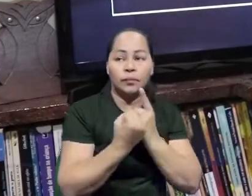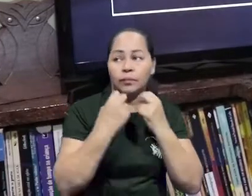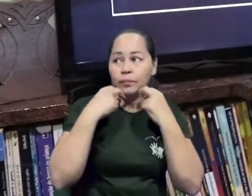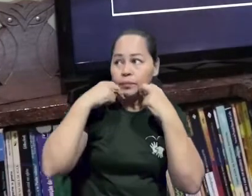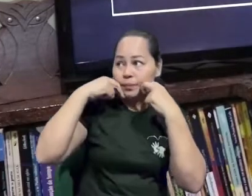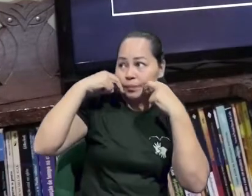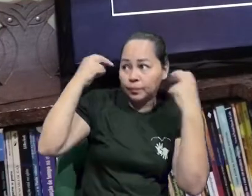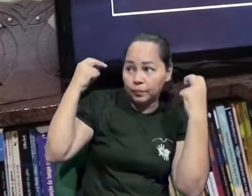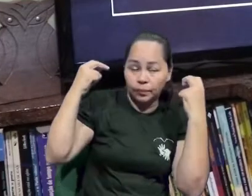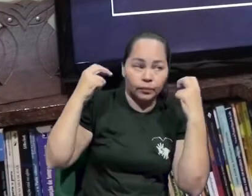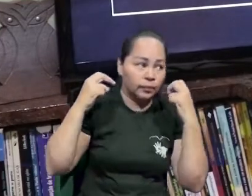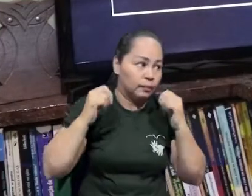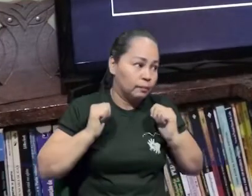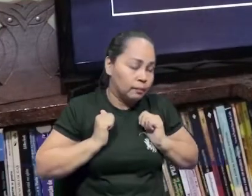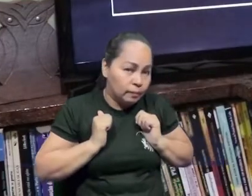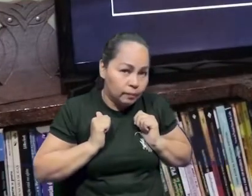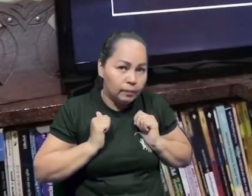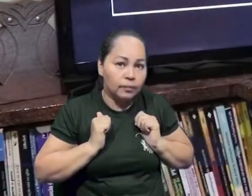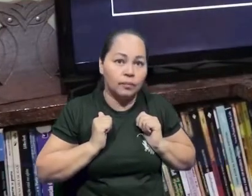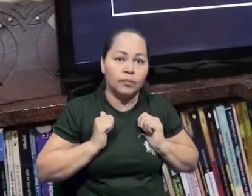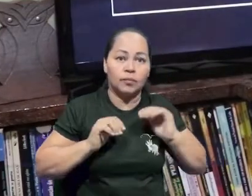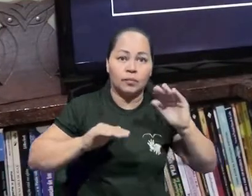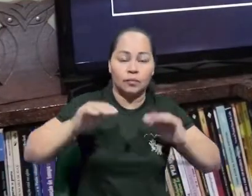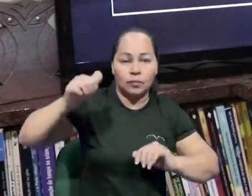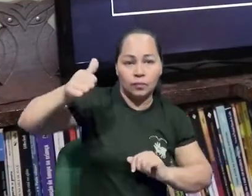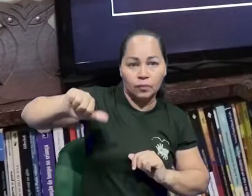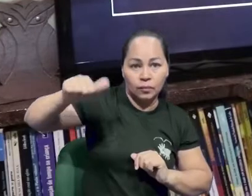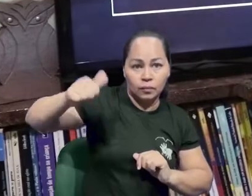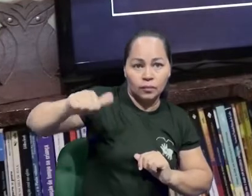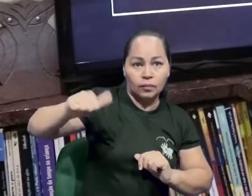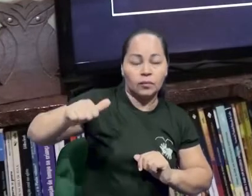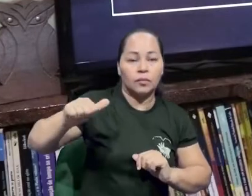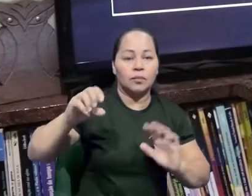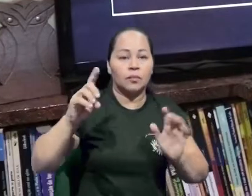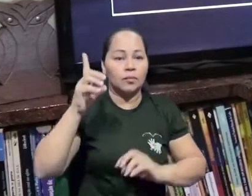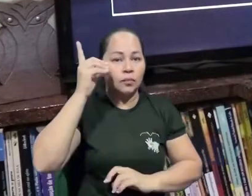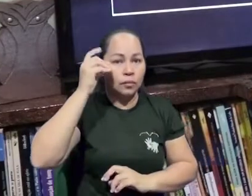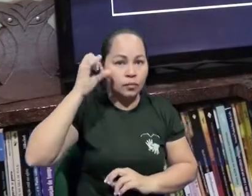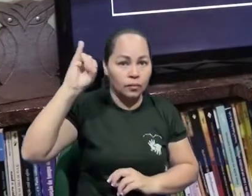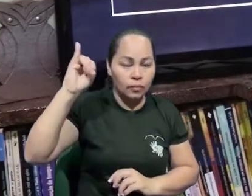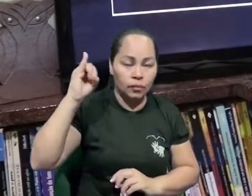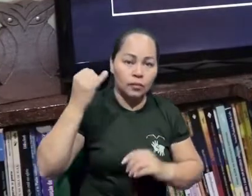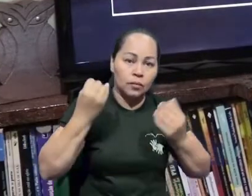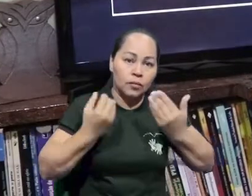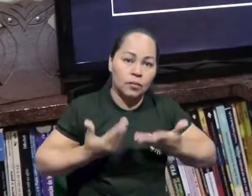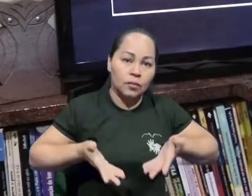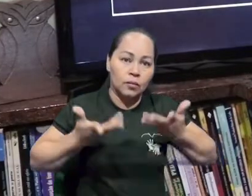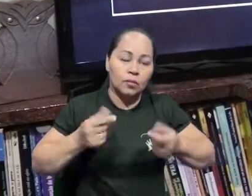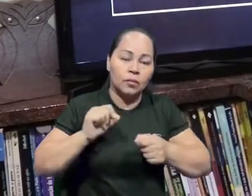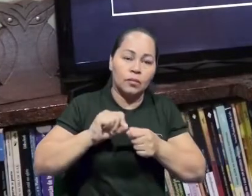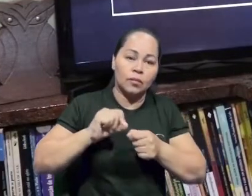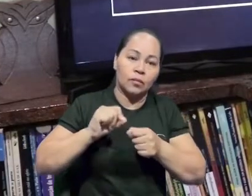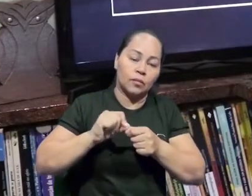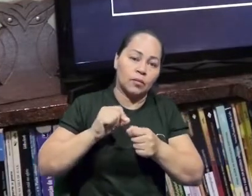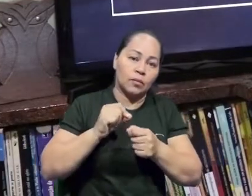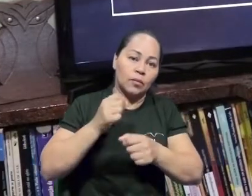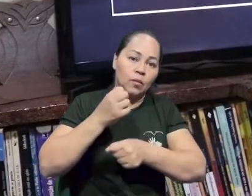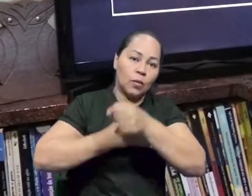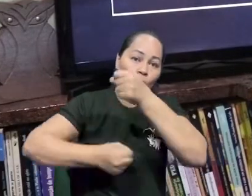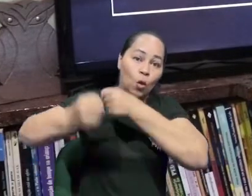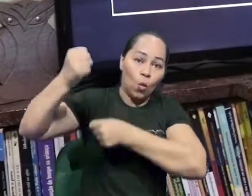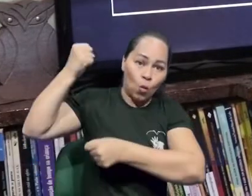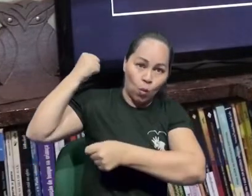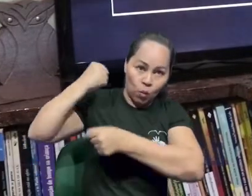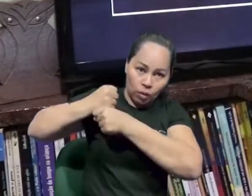por ser muito tímido. Essa avaliação inicial de um aluno com DI leve foi feita no começo do ano